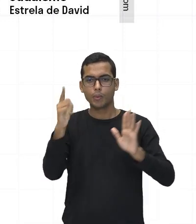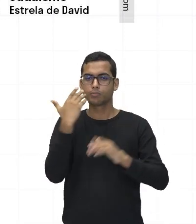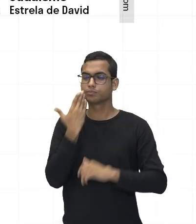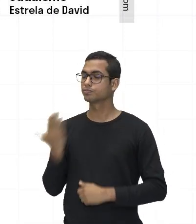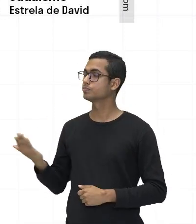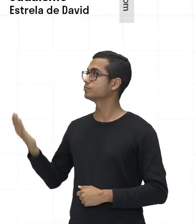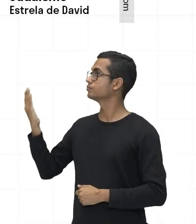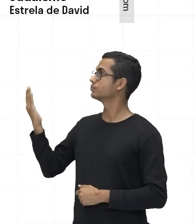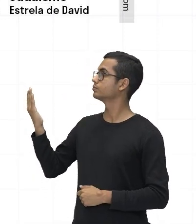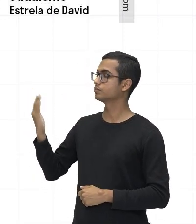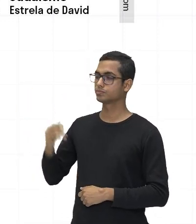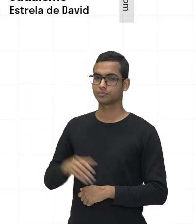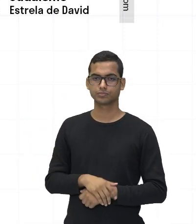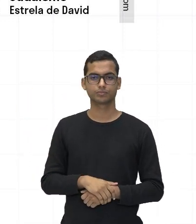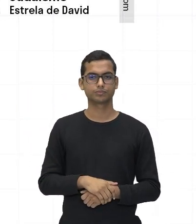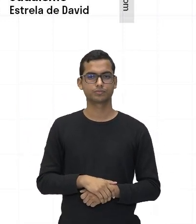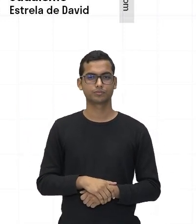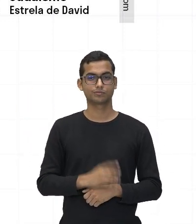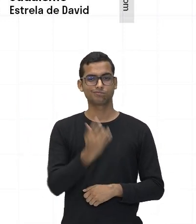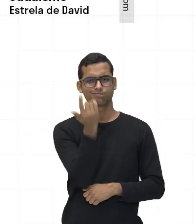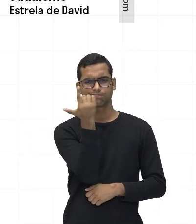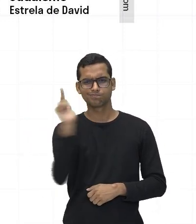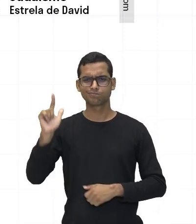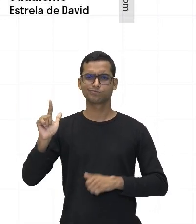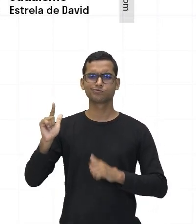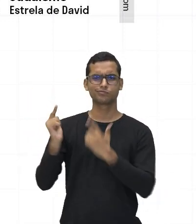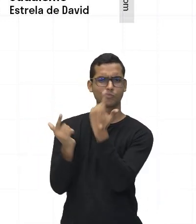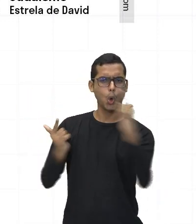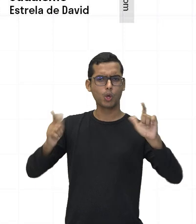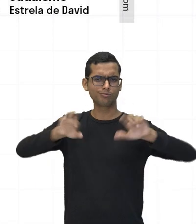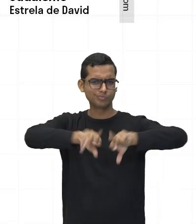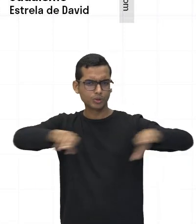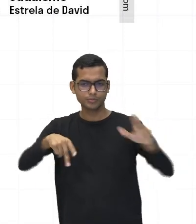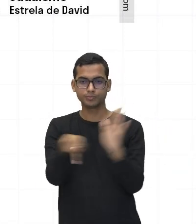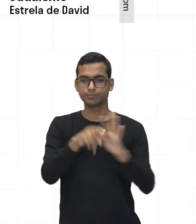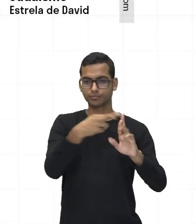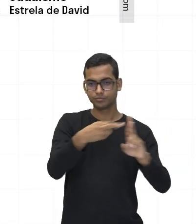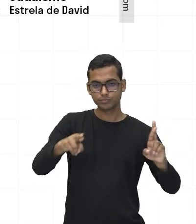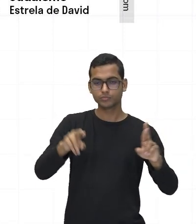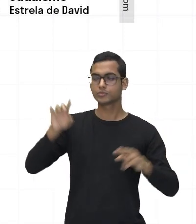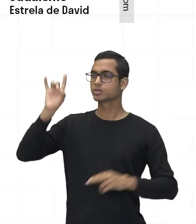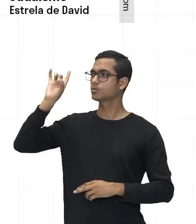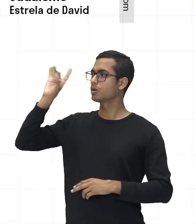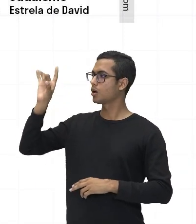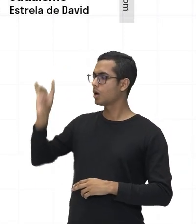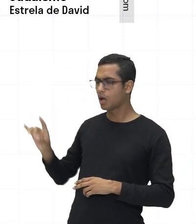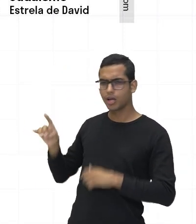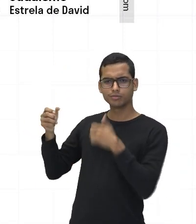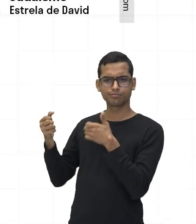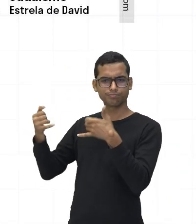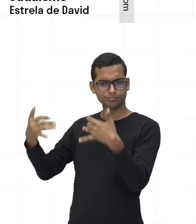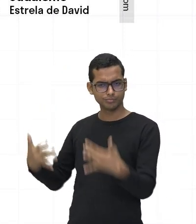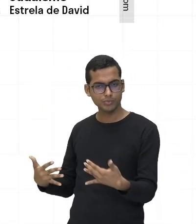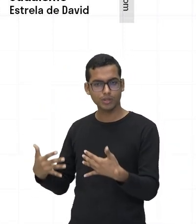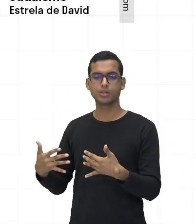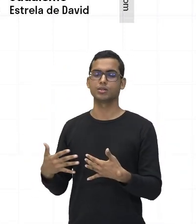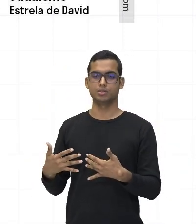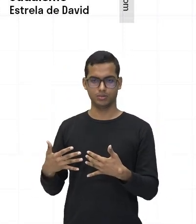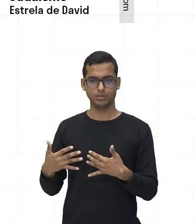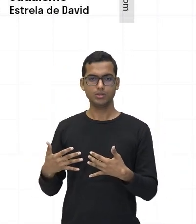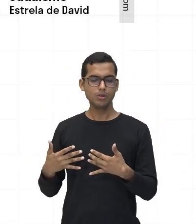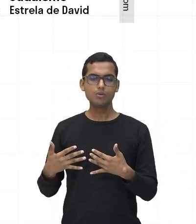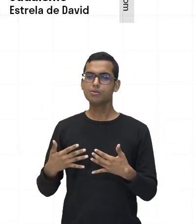cartela. Os símbolos das outras religiões. Cada símbolo carrega consigo de forma